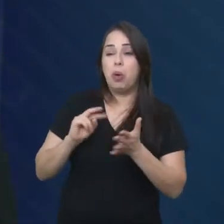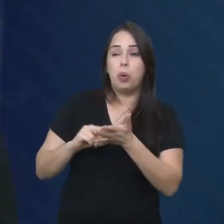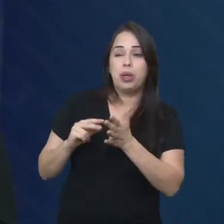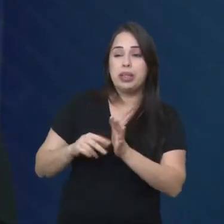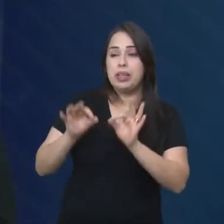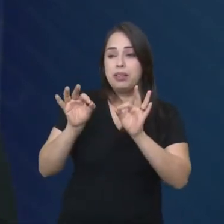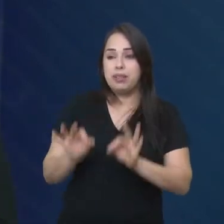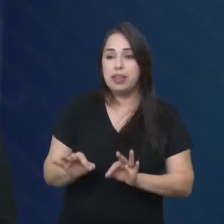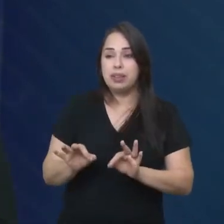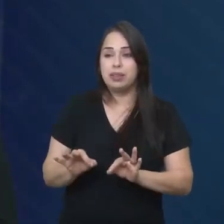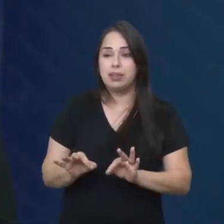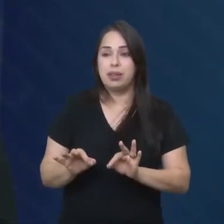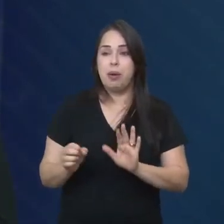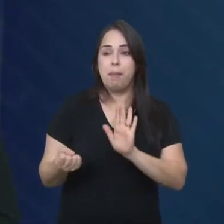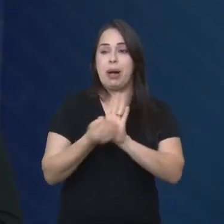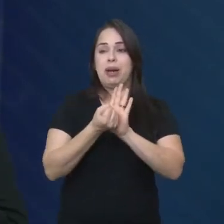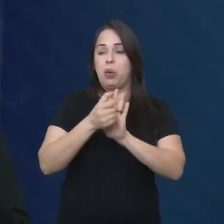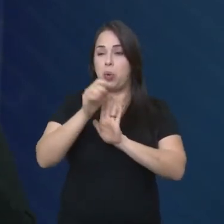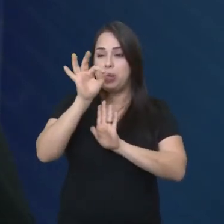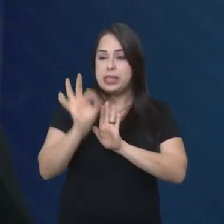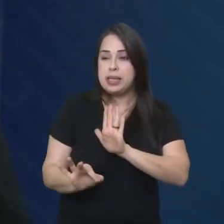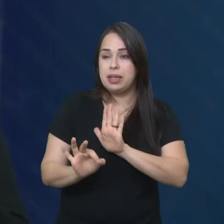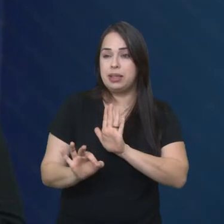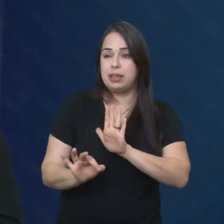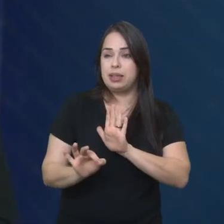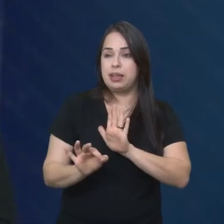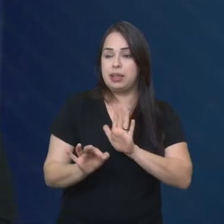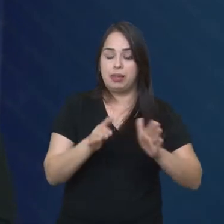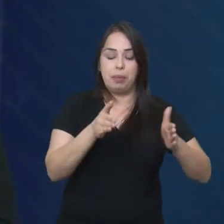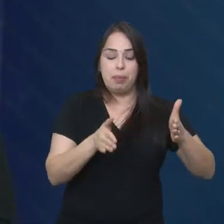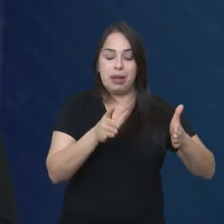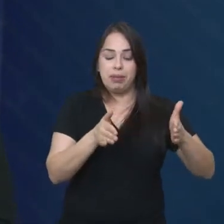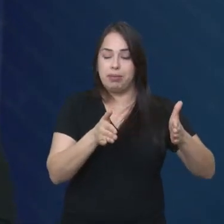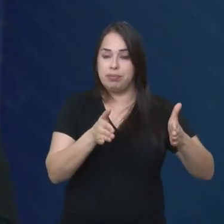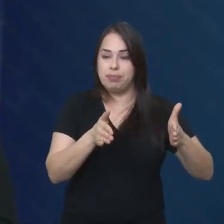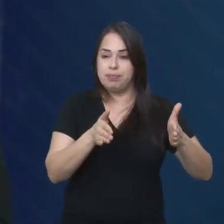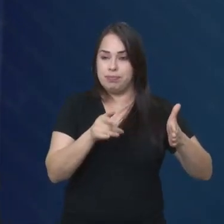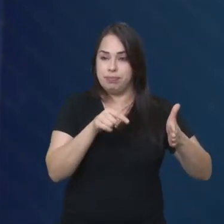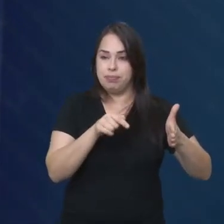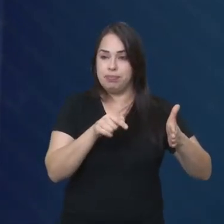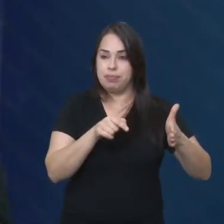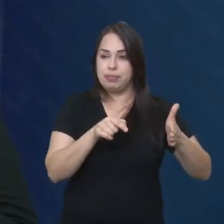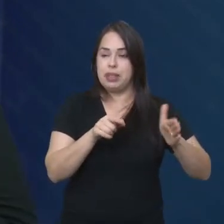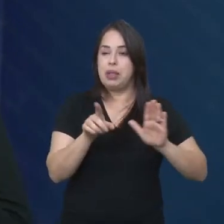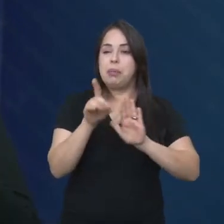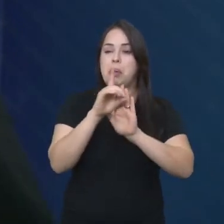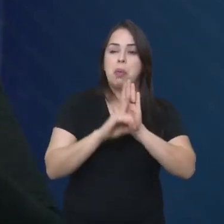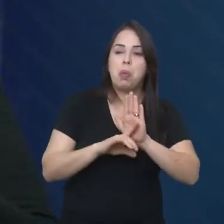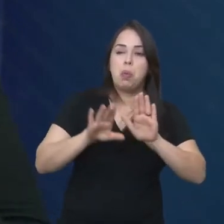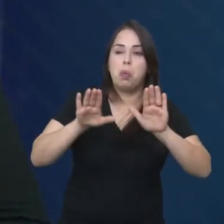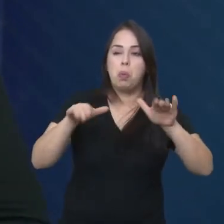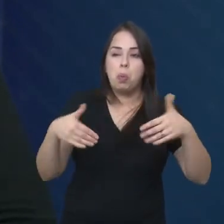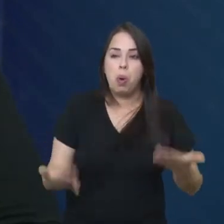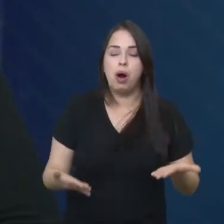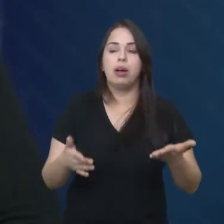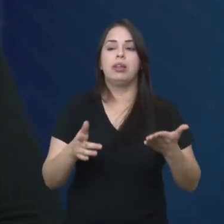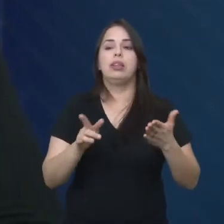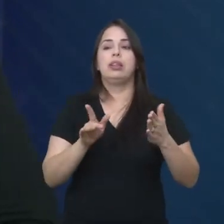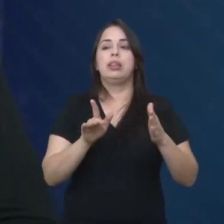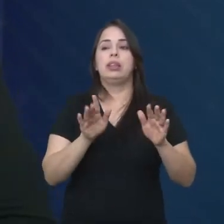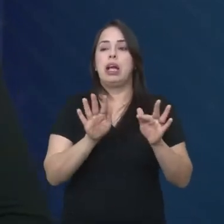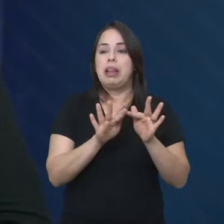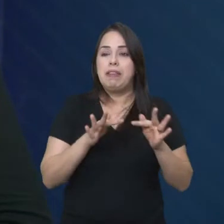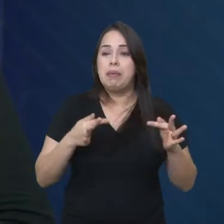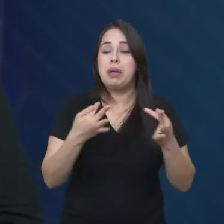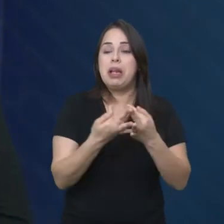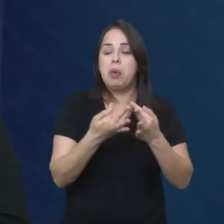esse marco legal da primeira infância, os direitos que ele abrange as crianças, a toda a família, como,